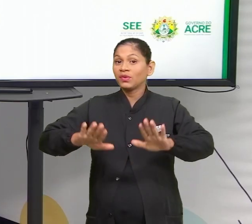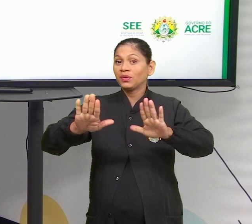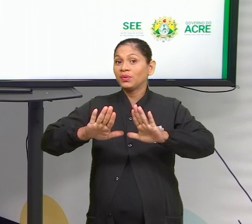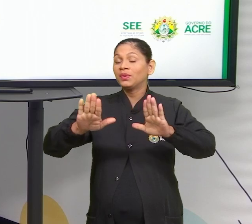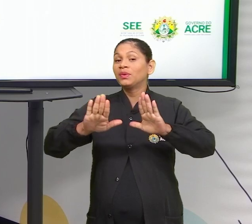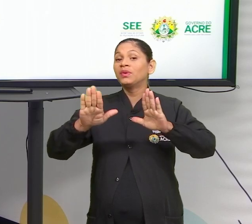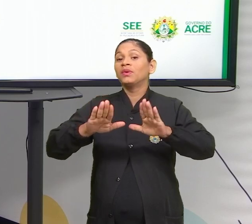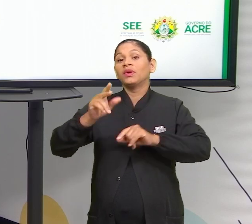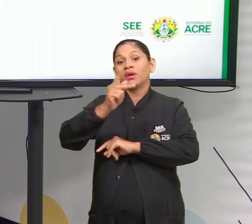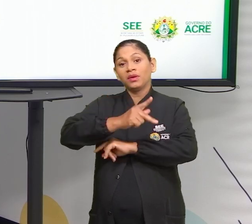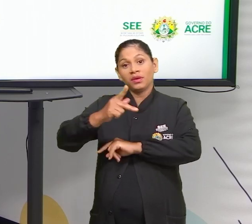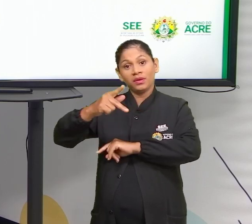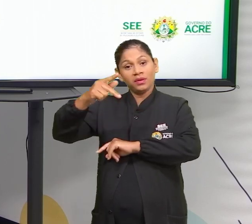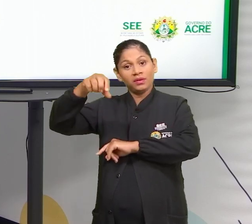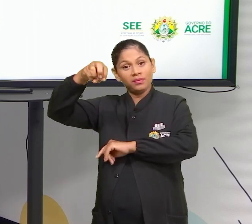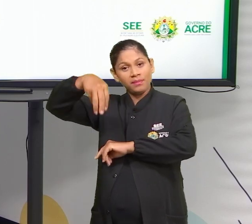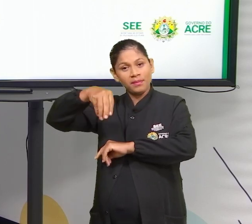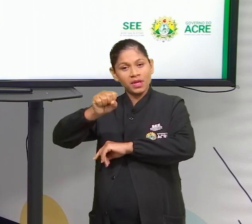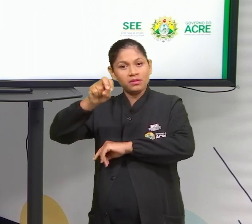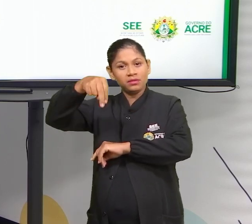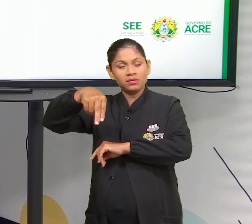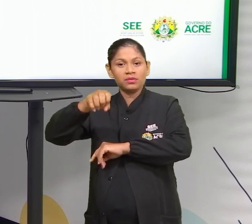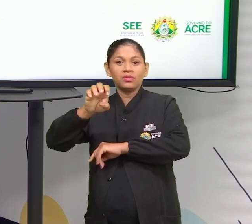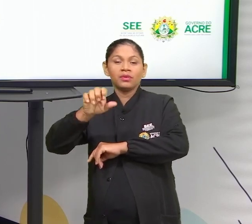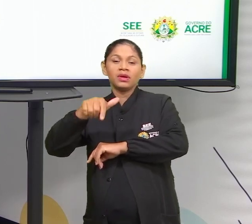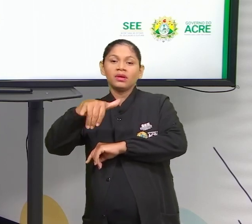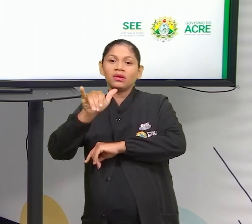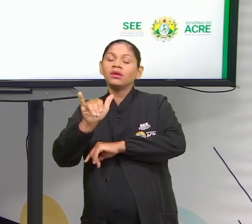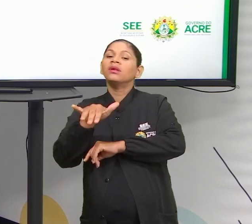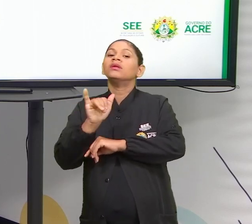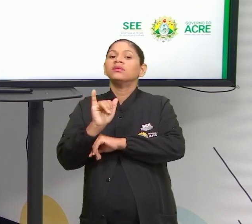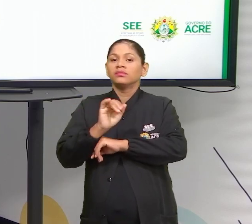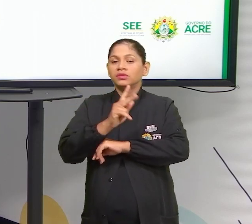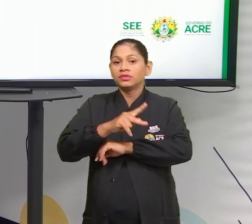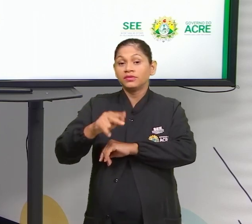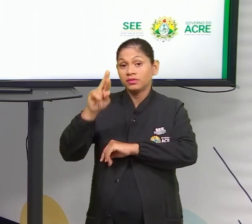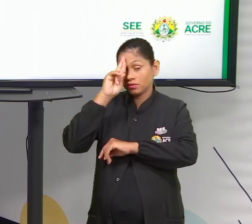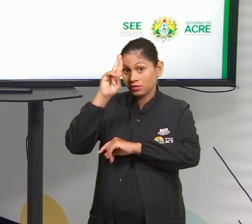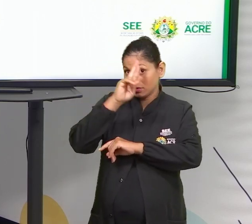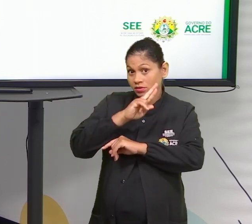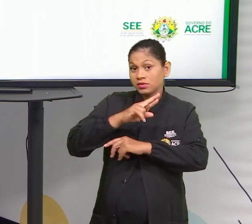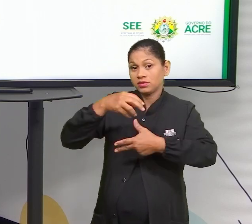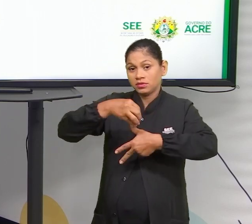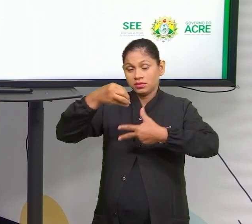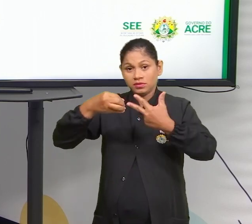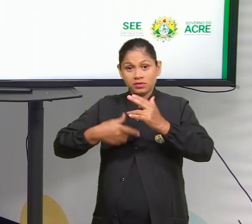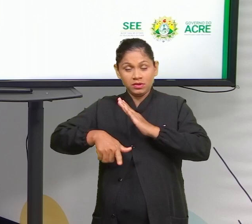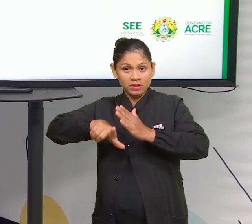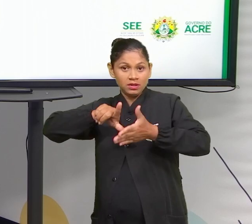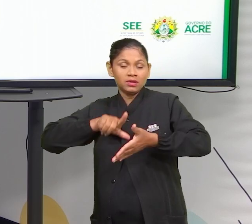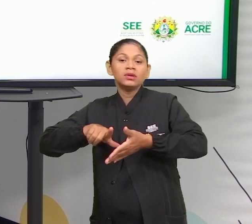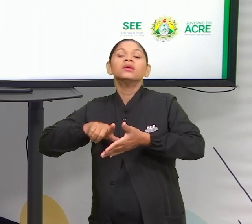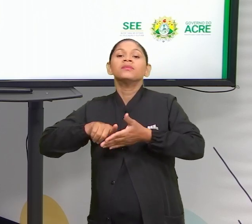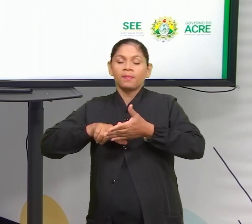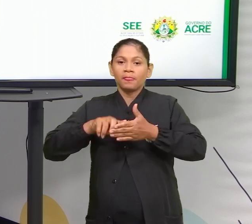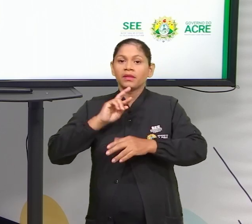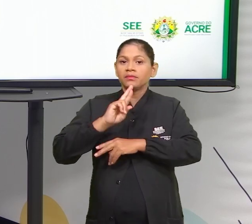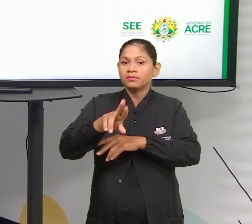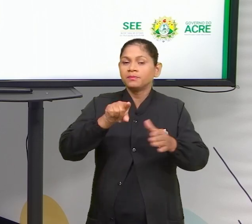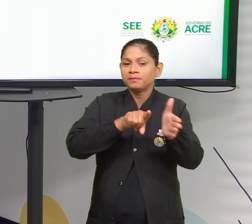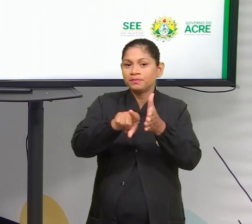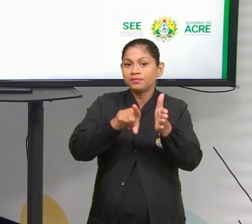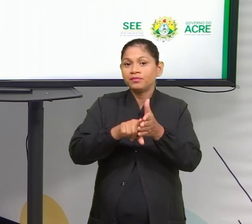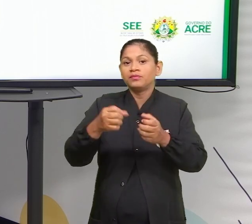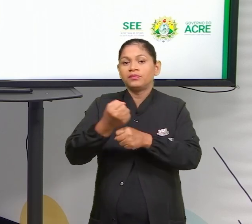Olá pessoal, eu sou a professora Manuele Costa, professora de História do Pré-ENEM. Estamos aqui para mais uma resolução de questões do